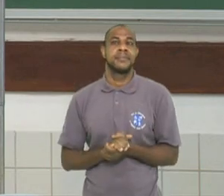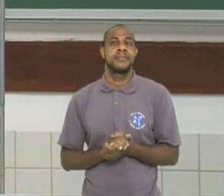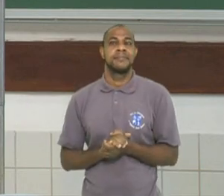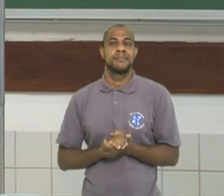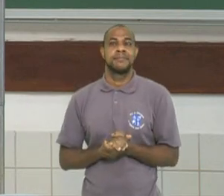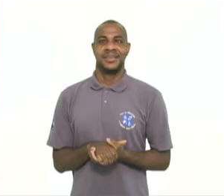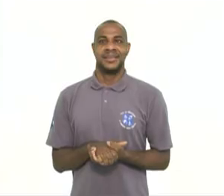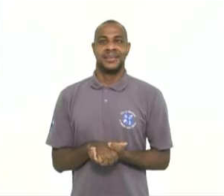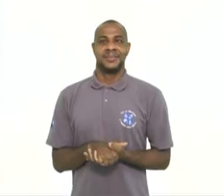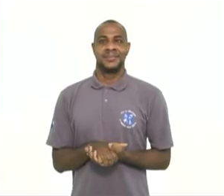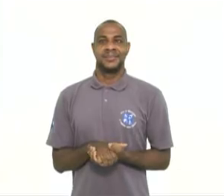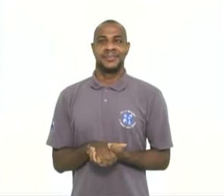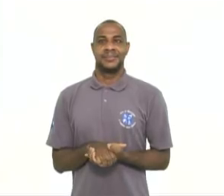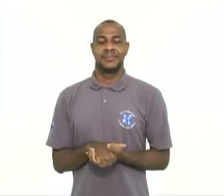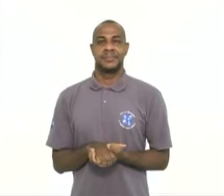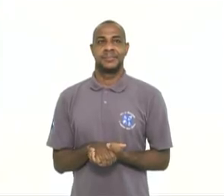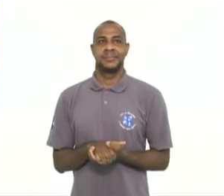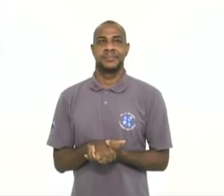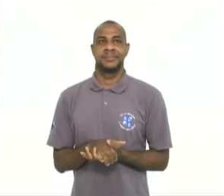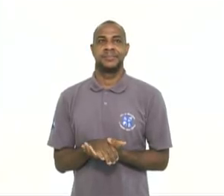atenção que a profe já vem